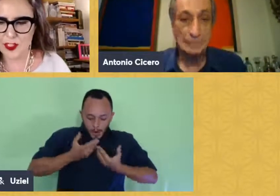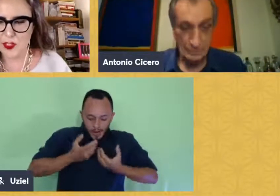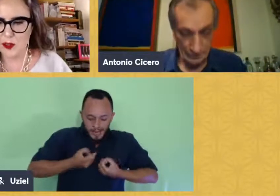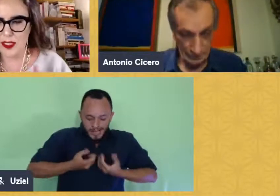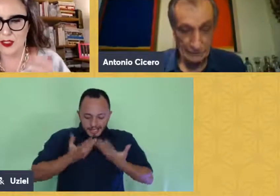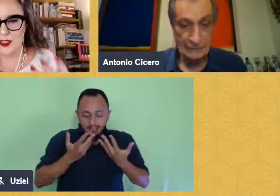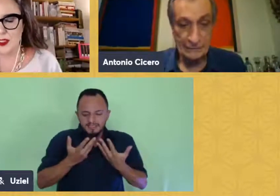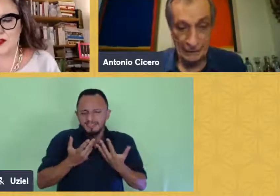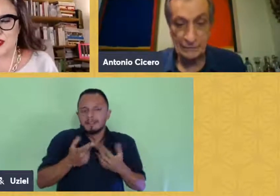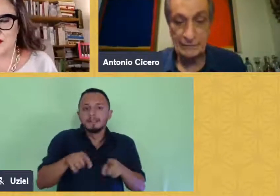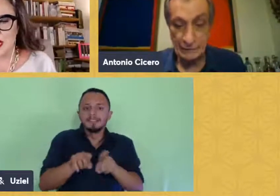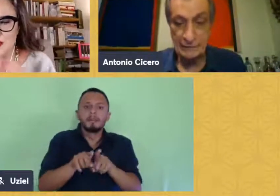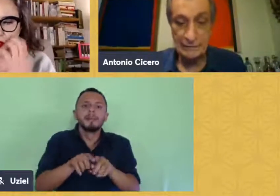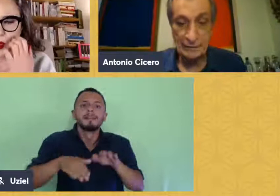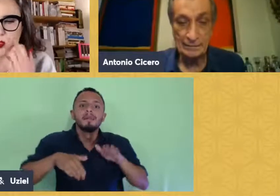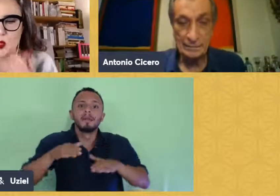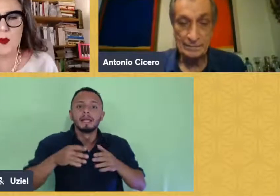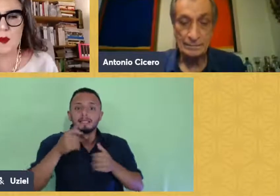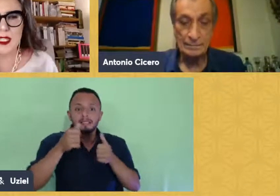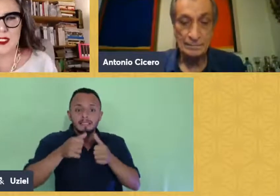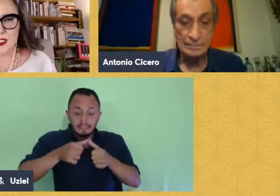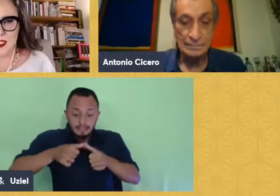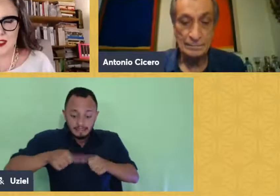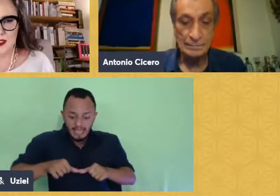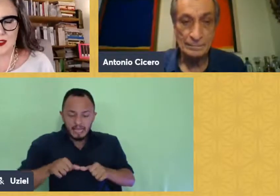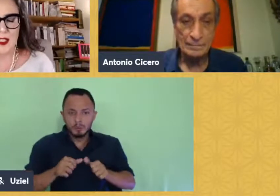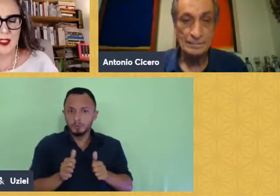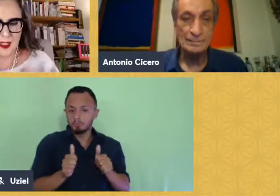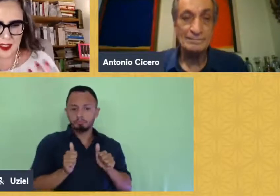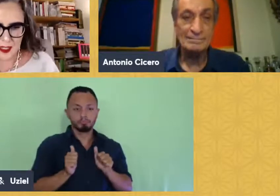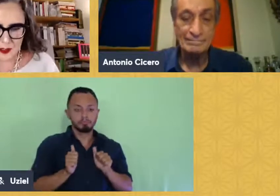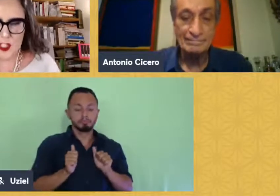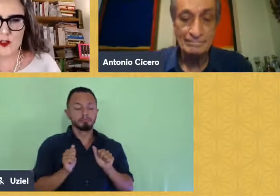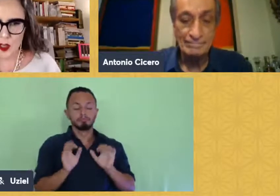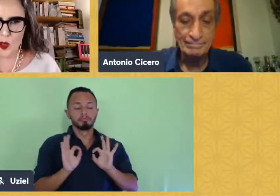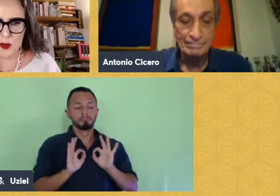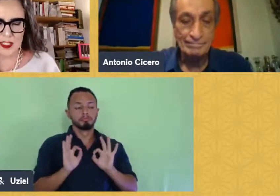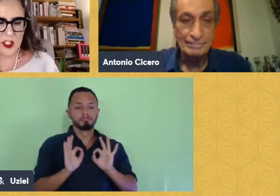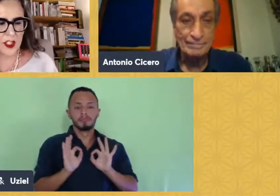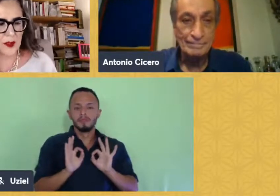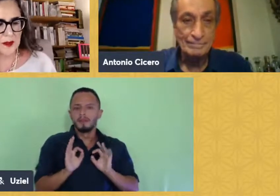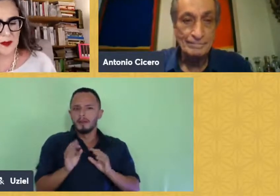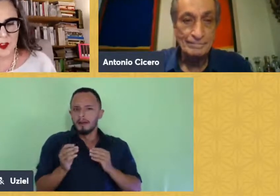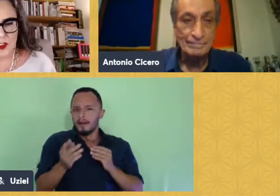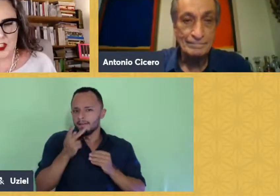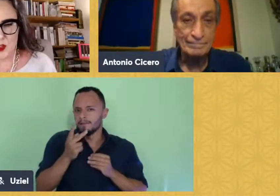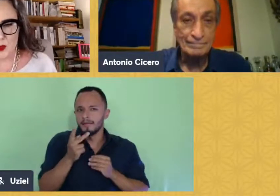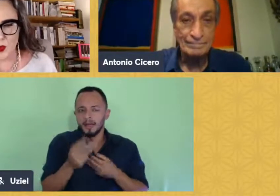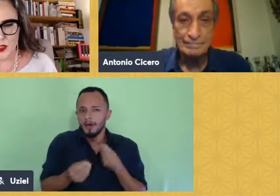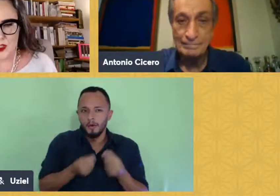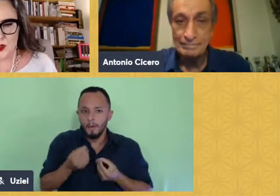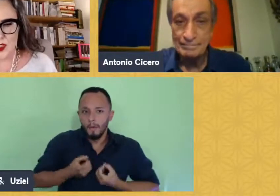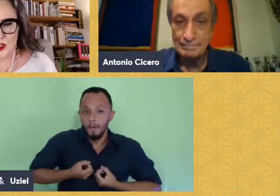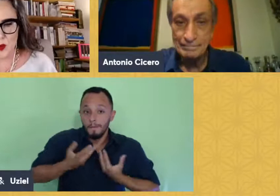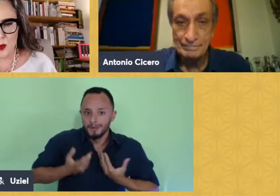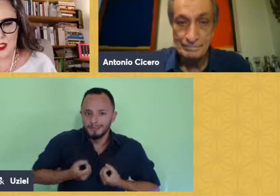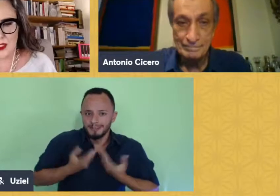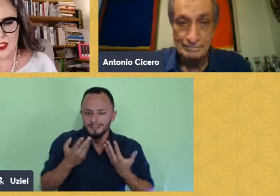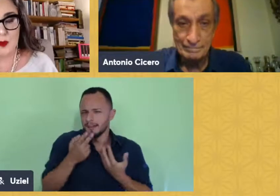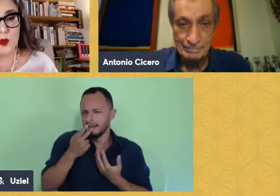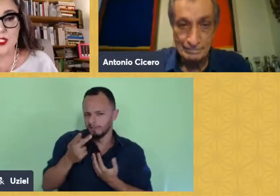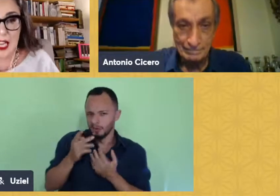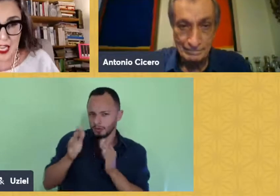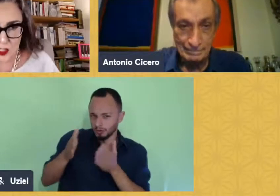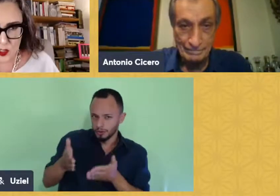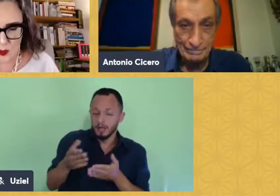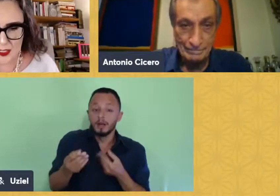você se referiu, né? Queria que você falasse um pouco de como a poesia, né? Você já falou, mas que a gente investisse um pouco nisso, né? De como a